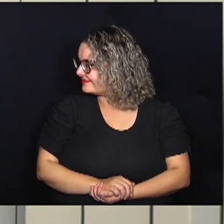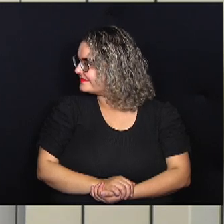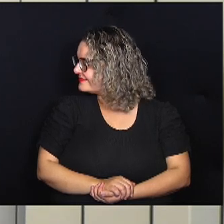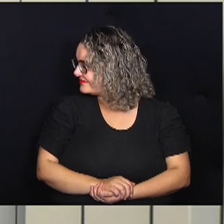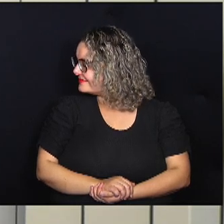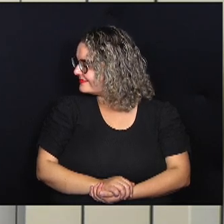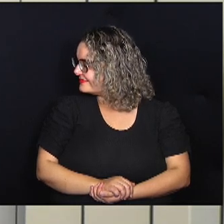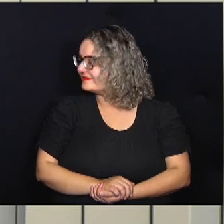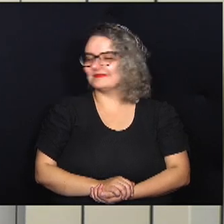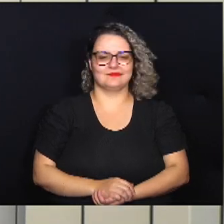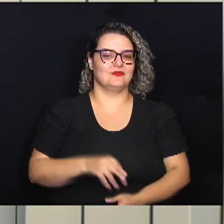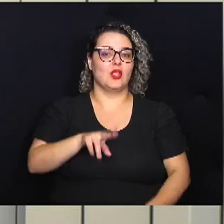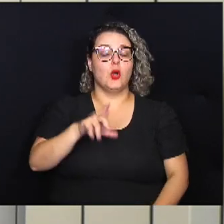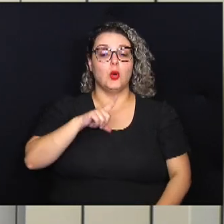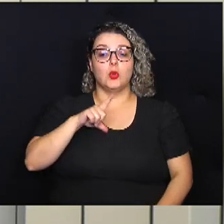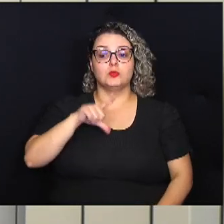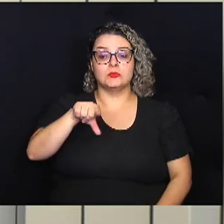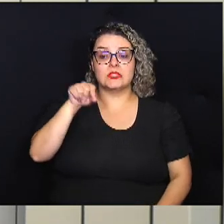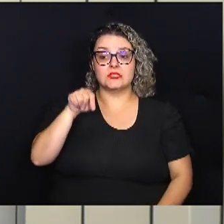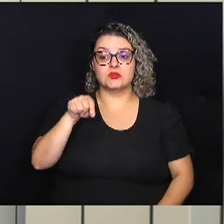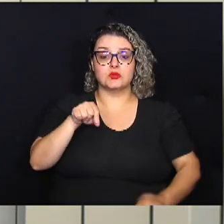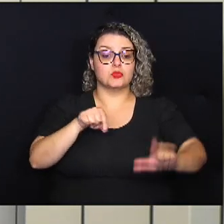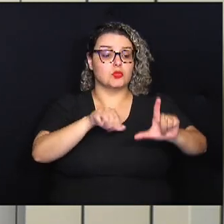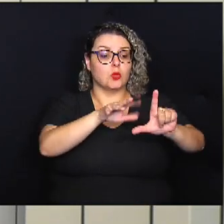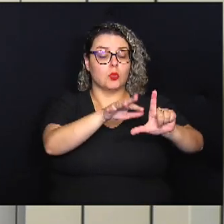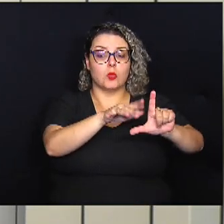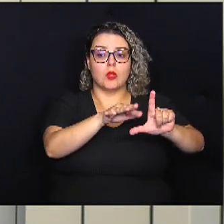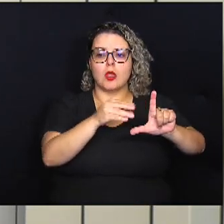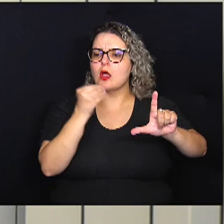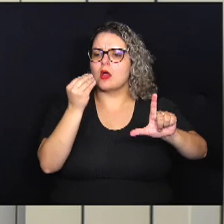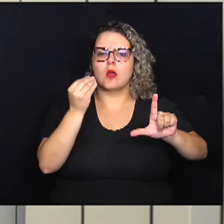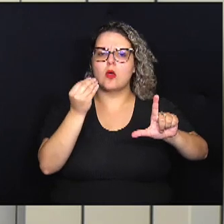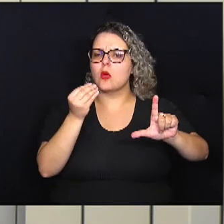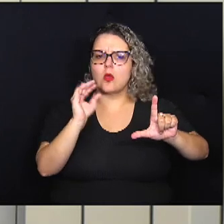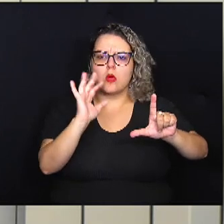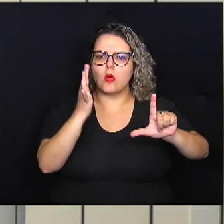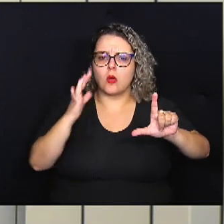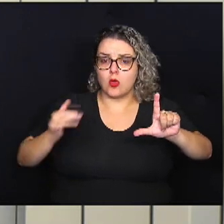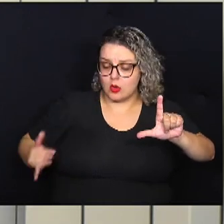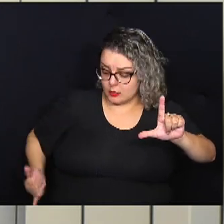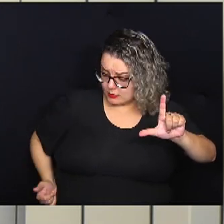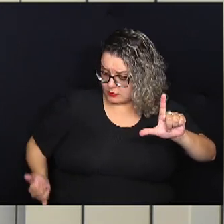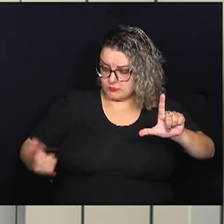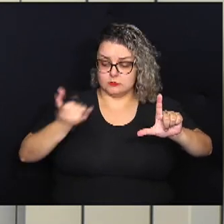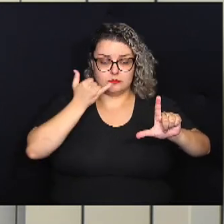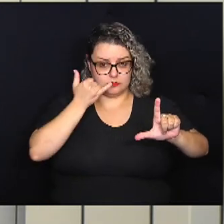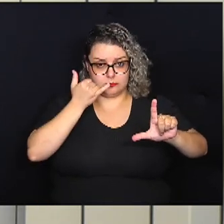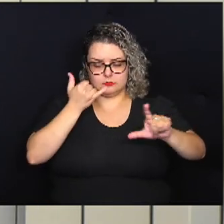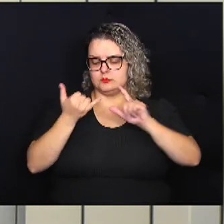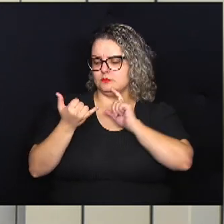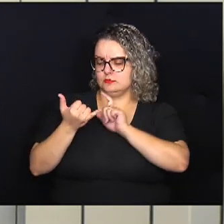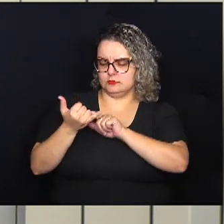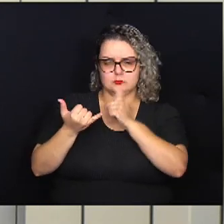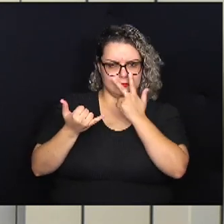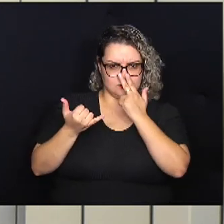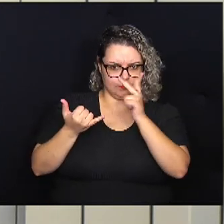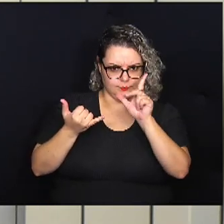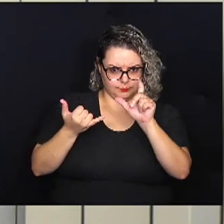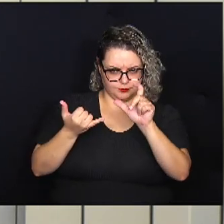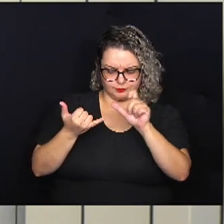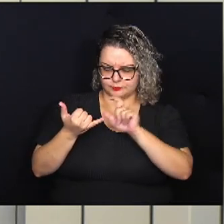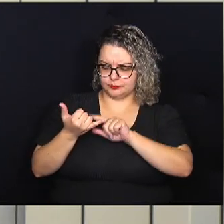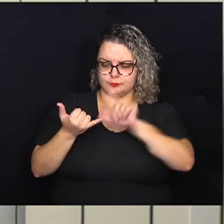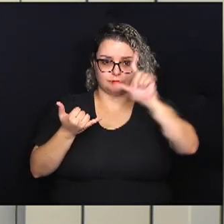978293776. Ou você tem a opção de enviar uma mensagem através do nosso QR Code, com a câmera do seu celular apontada